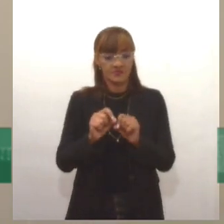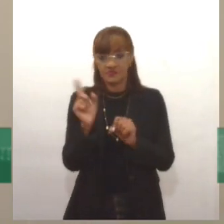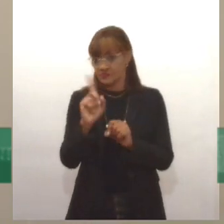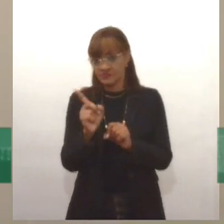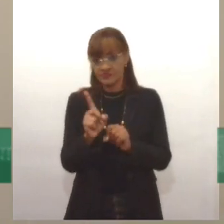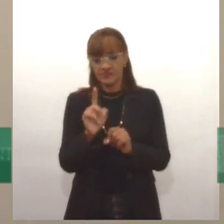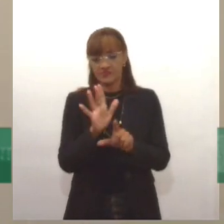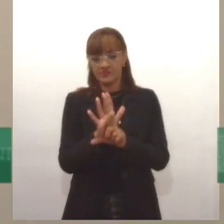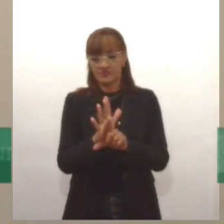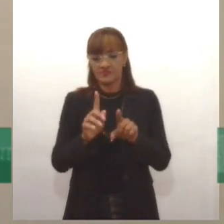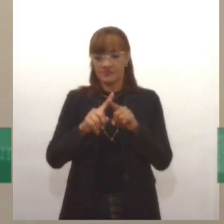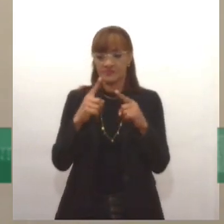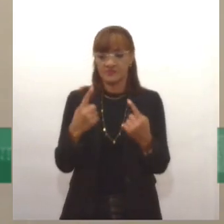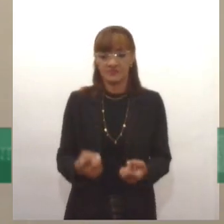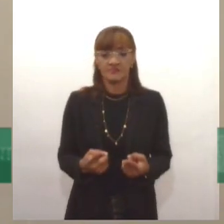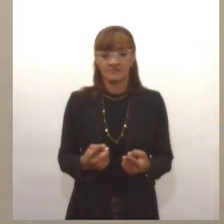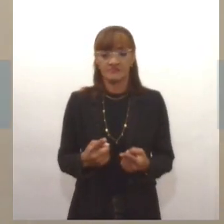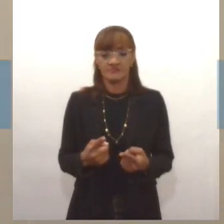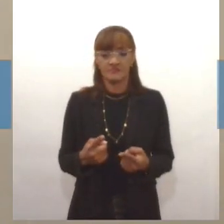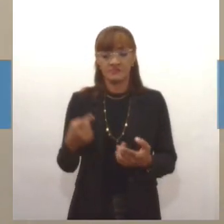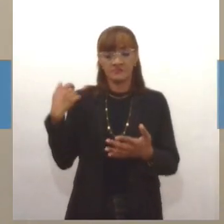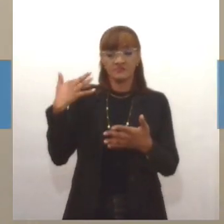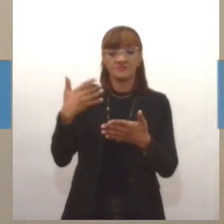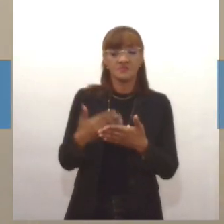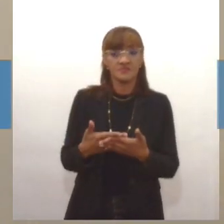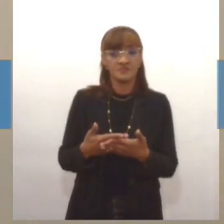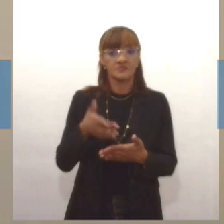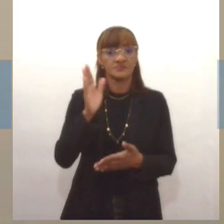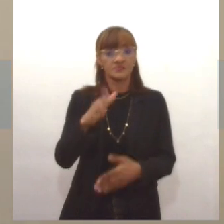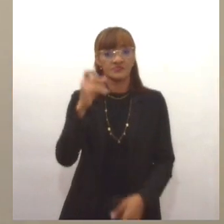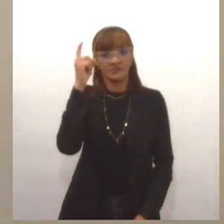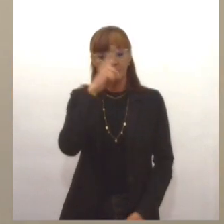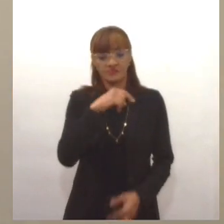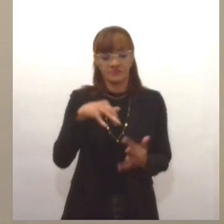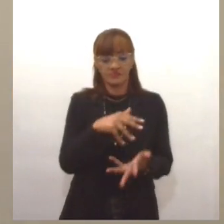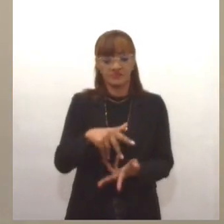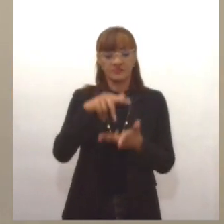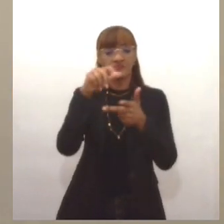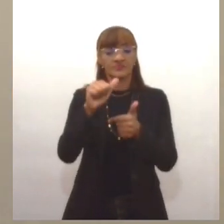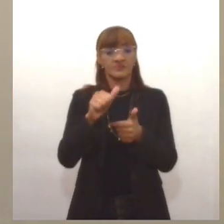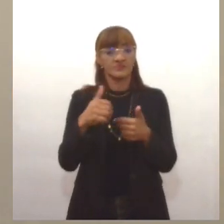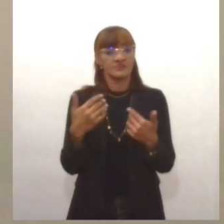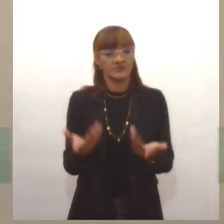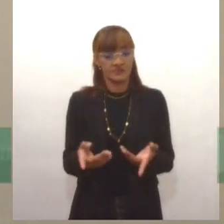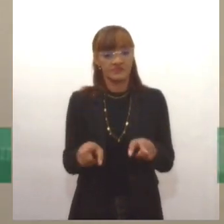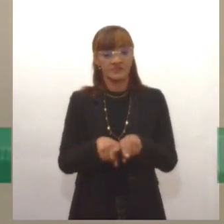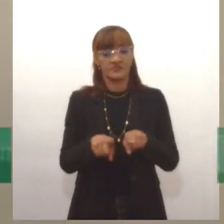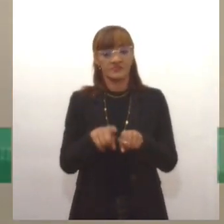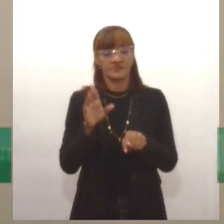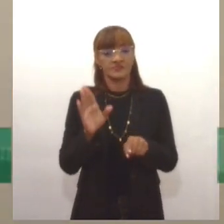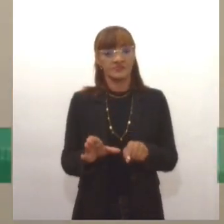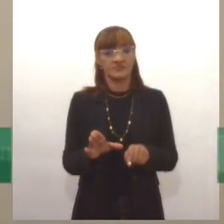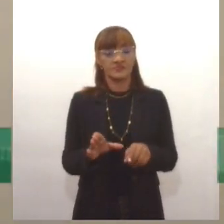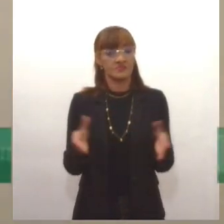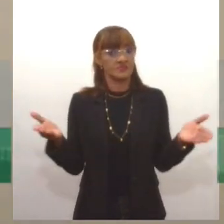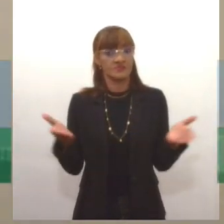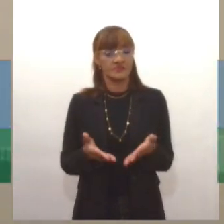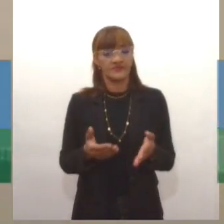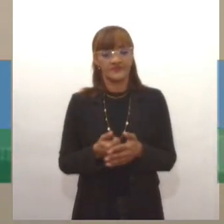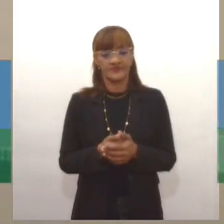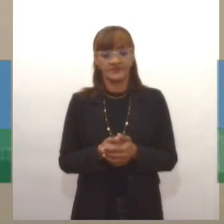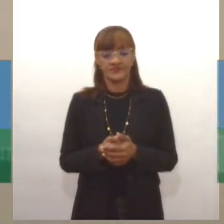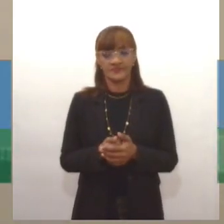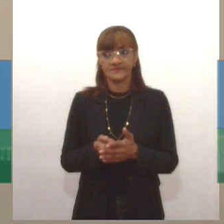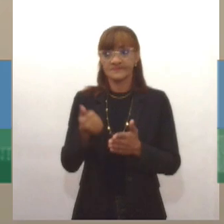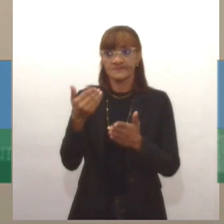pelo histórico de dificuldade, não sustentabilidade financeira, se perde no endividamento